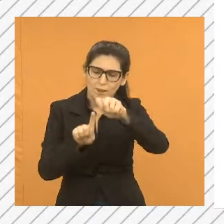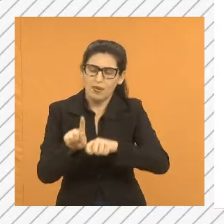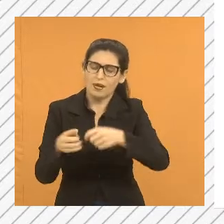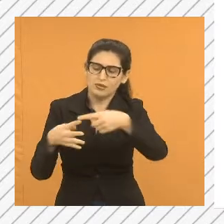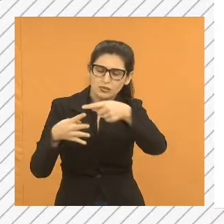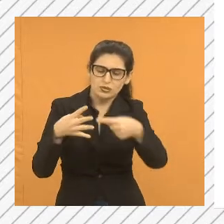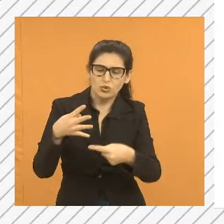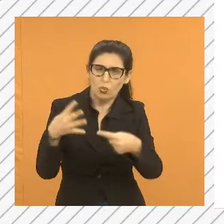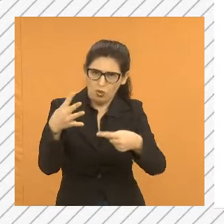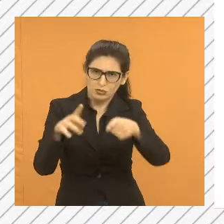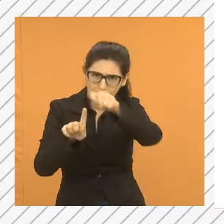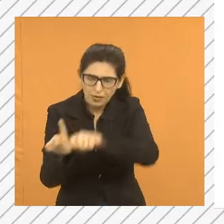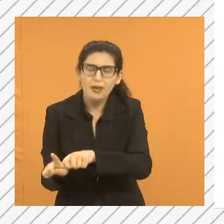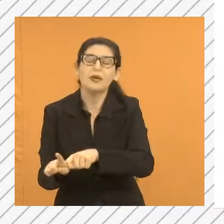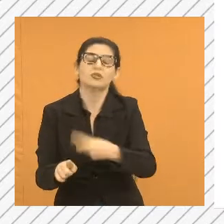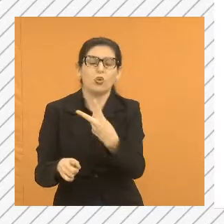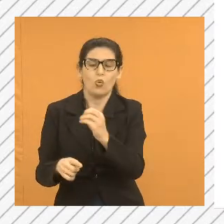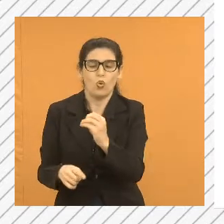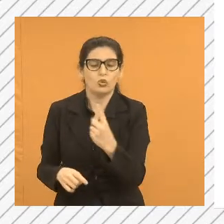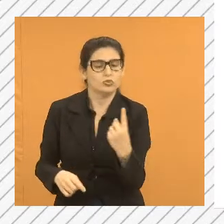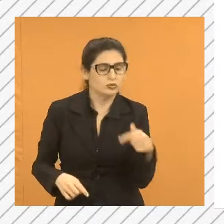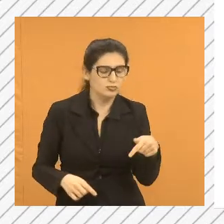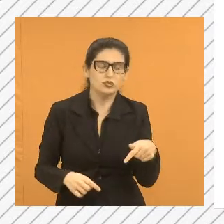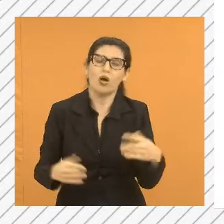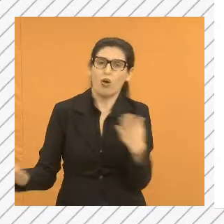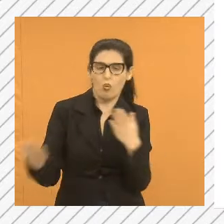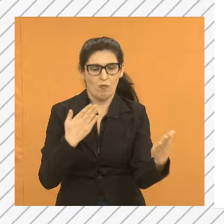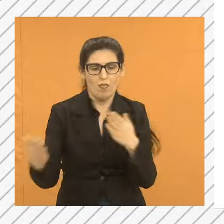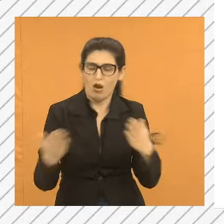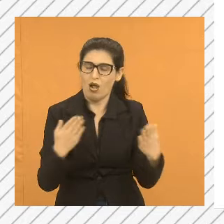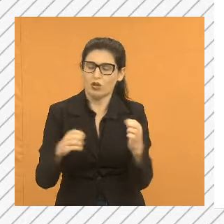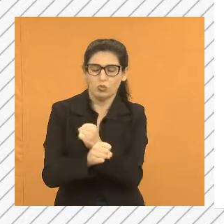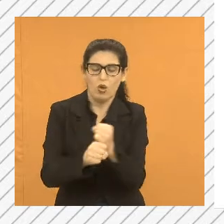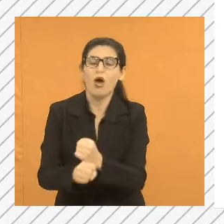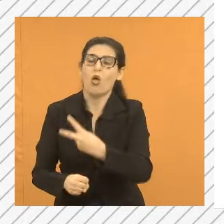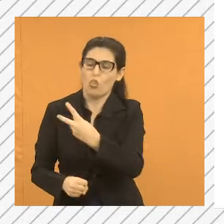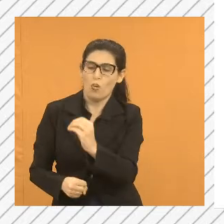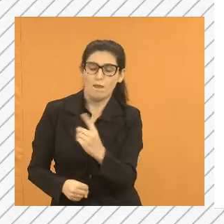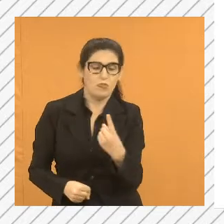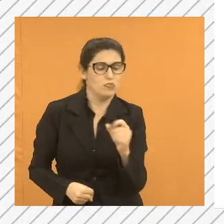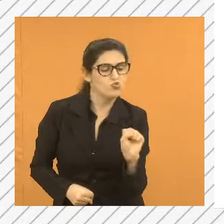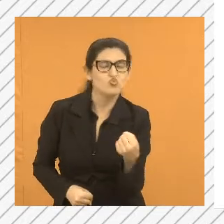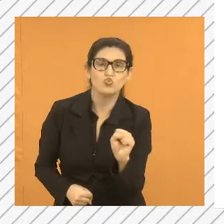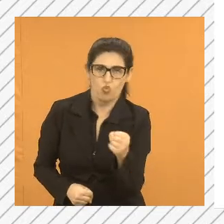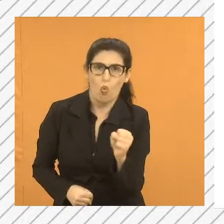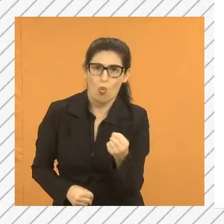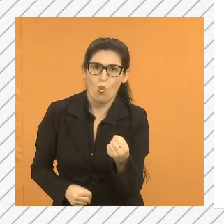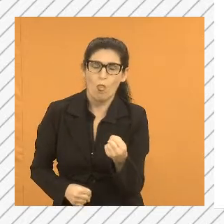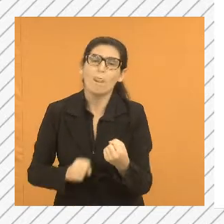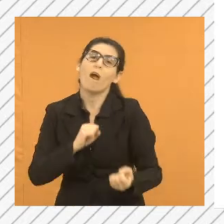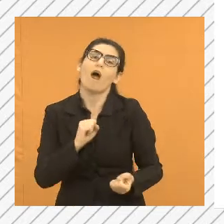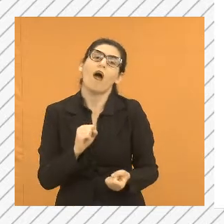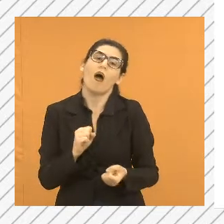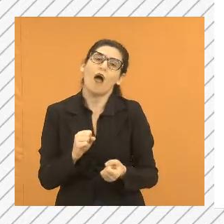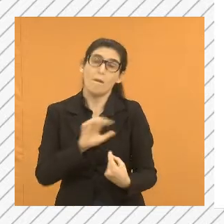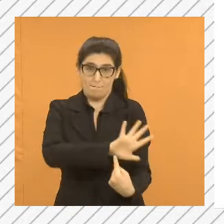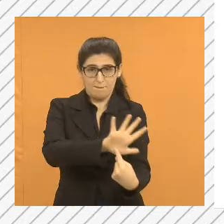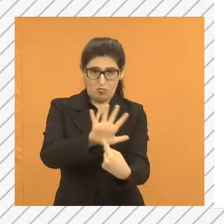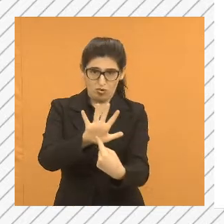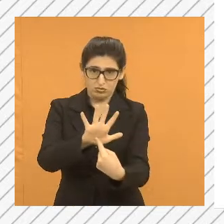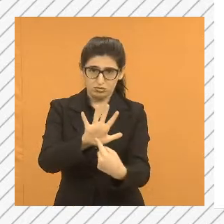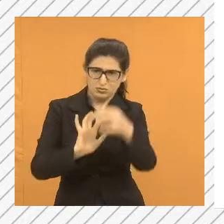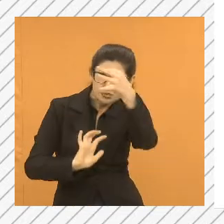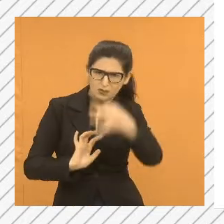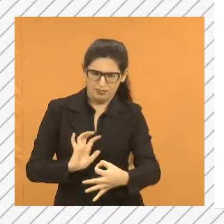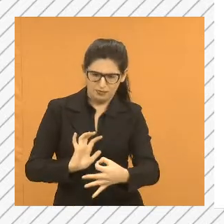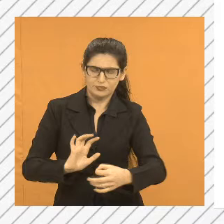se comparado com o segundo quadrimestre de 2018, fica evidente o aumento